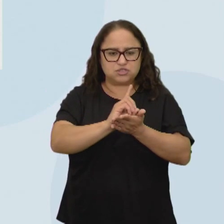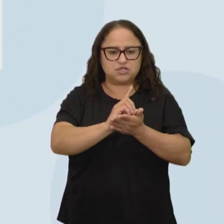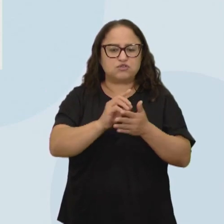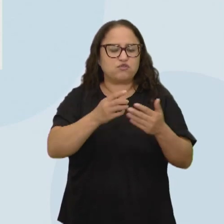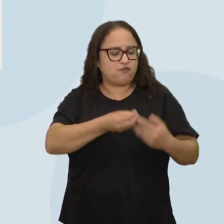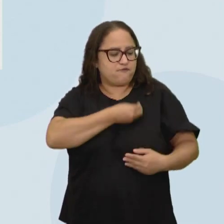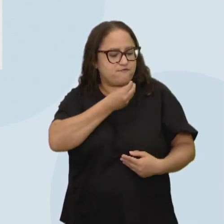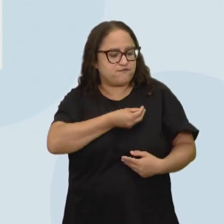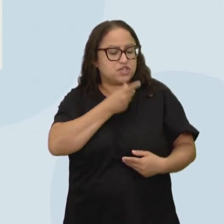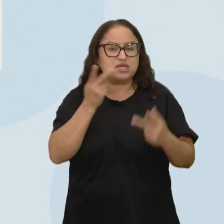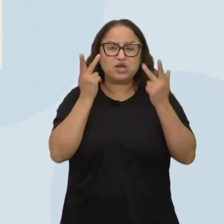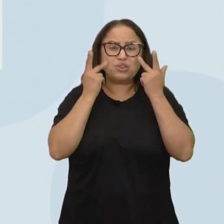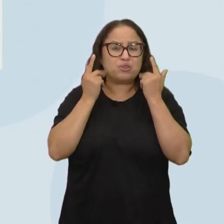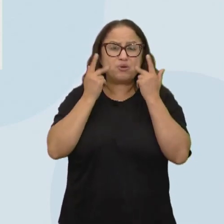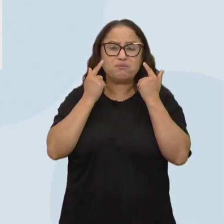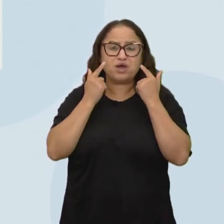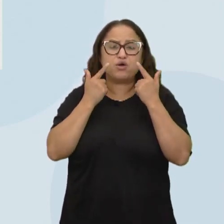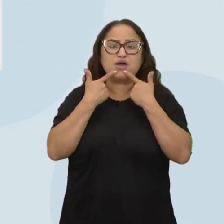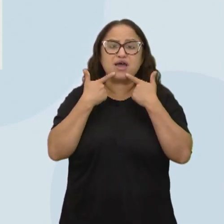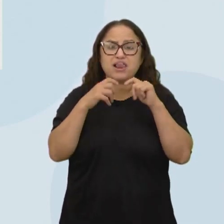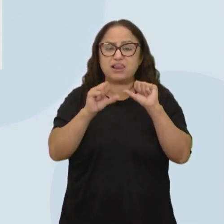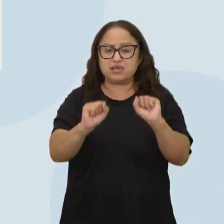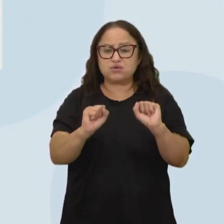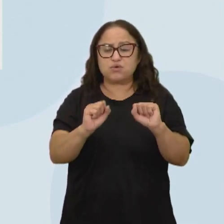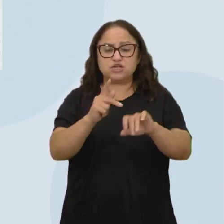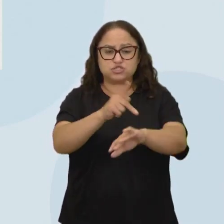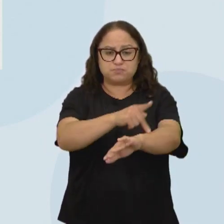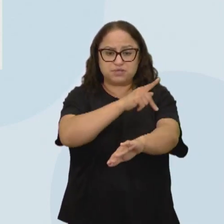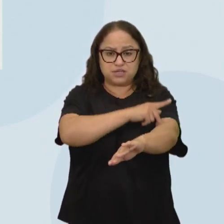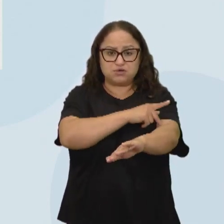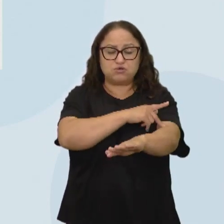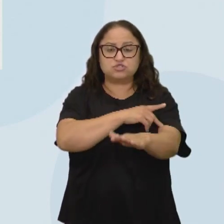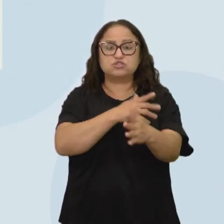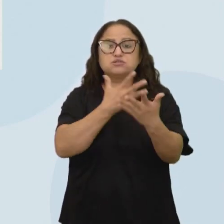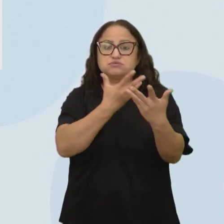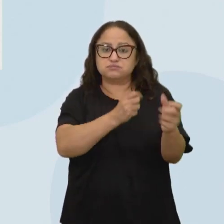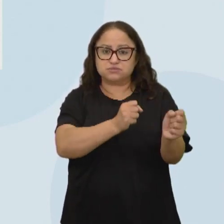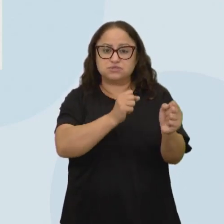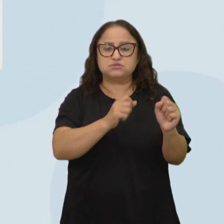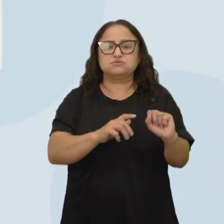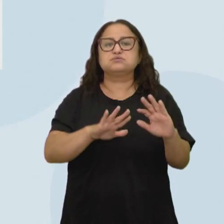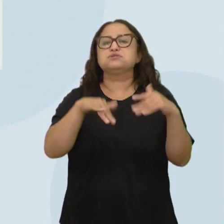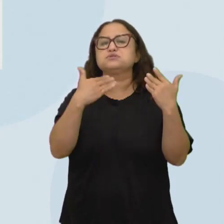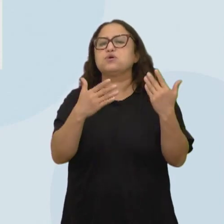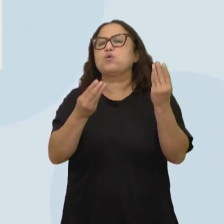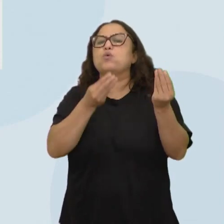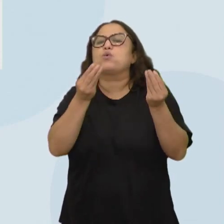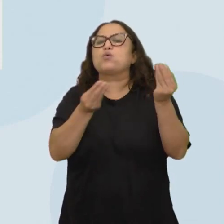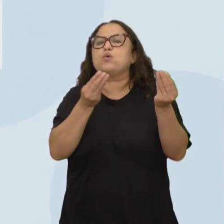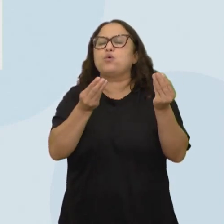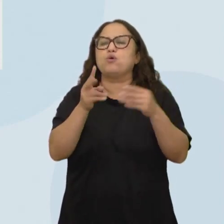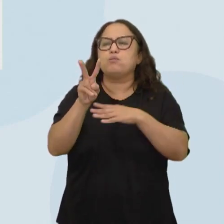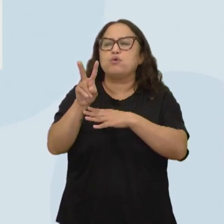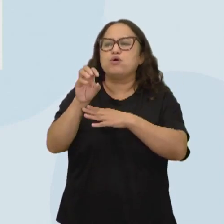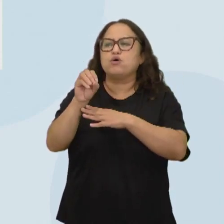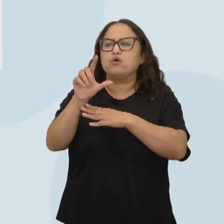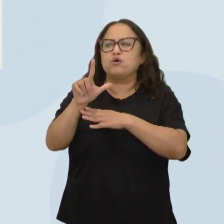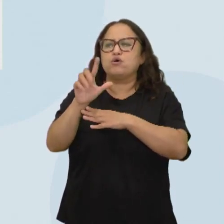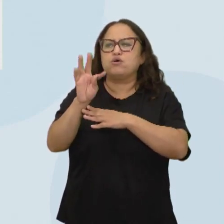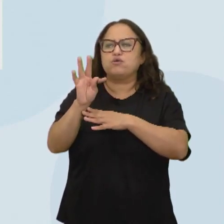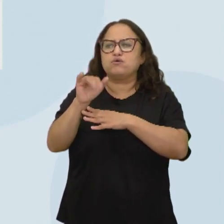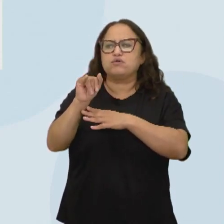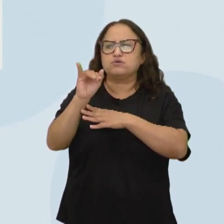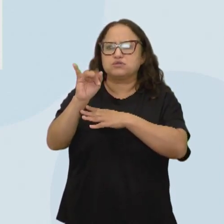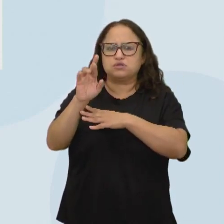comum, trazendo uma linguagem pedagógica acessível. Então, por exemplo, vejam como que o Voltaire define, lá no seu